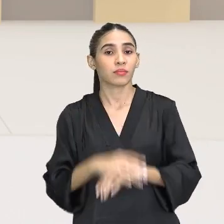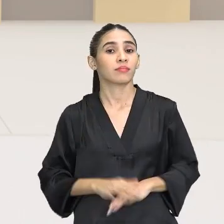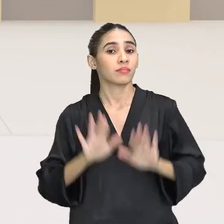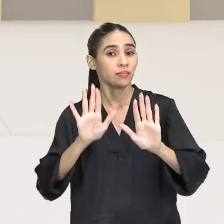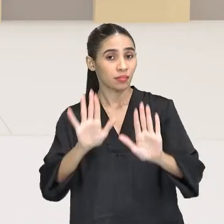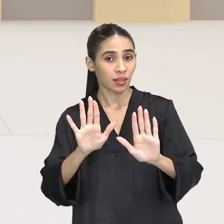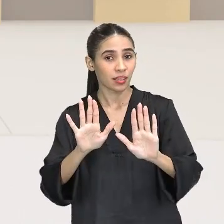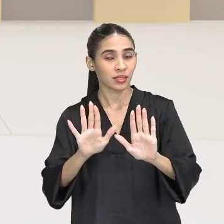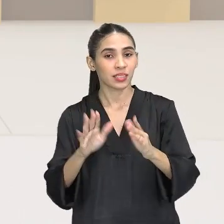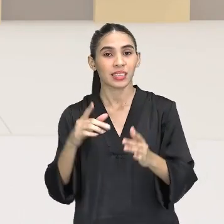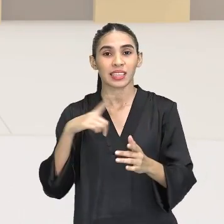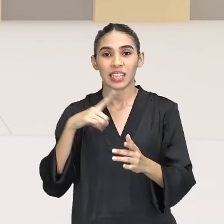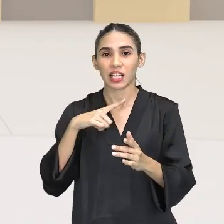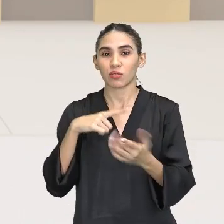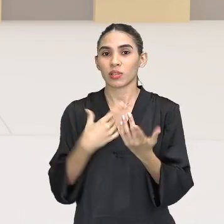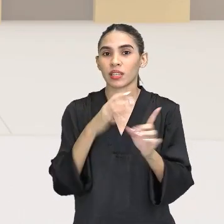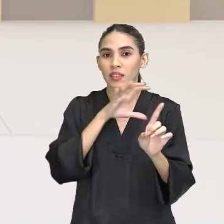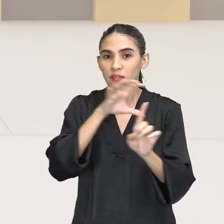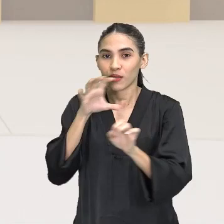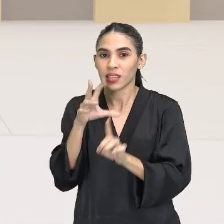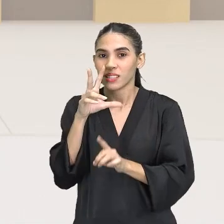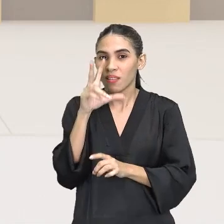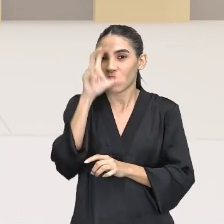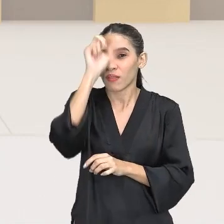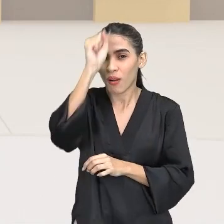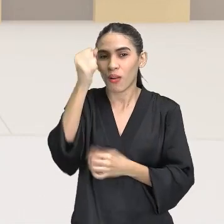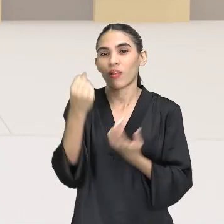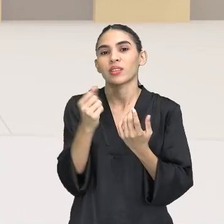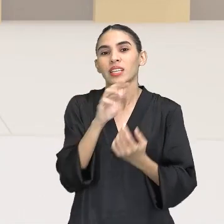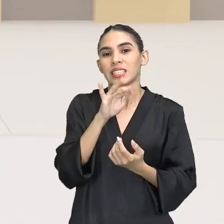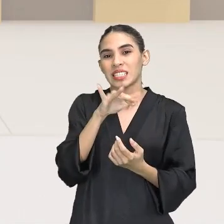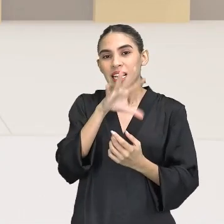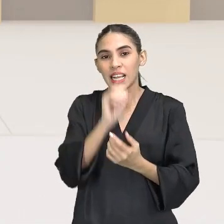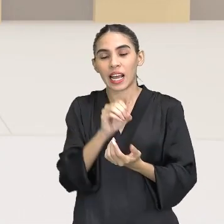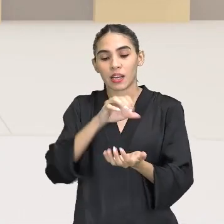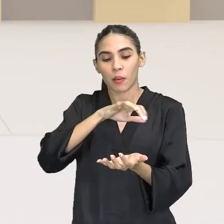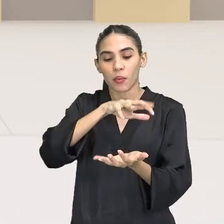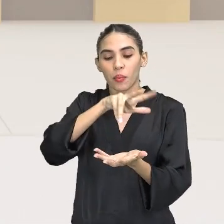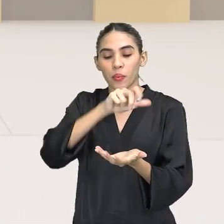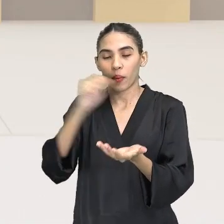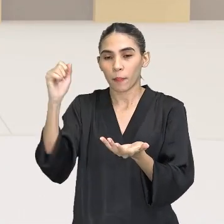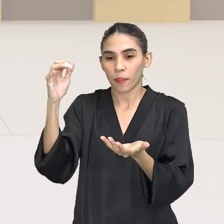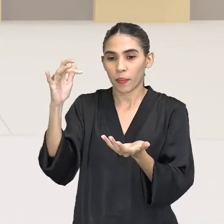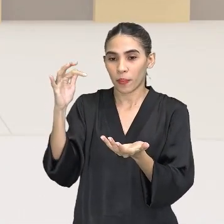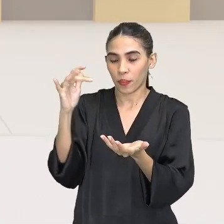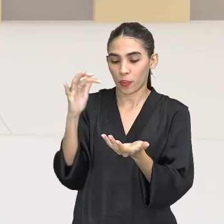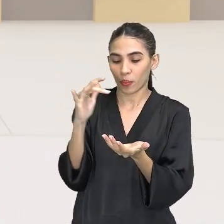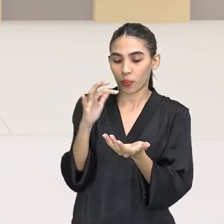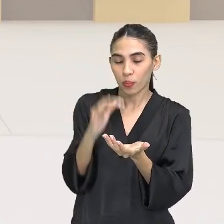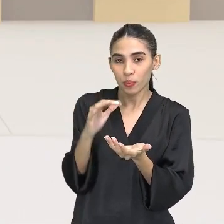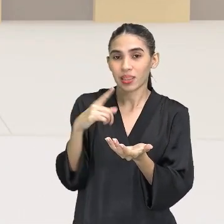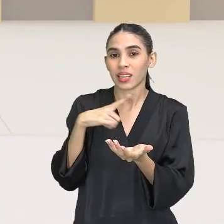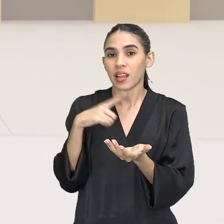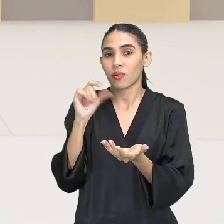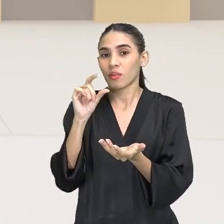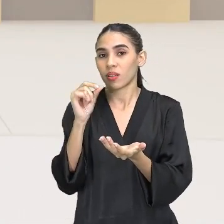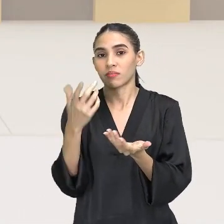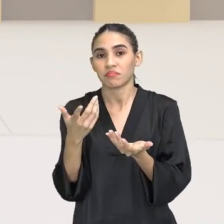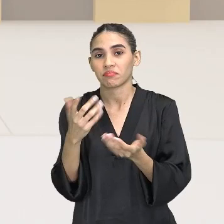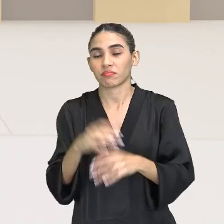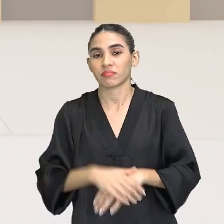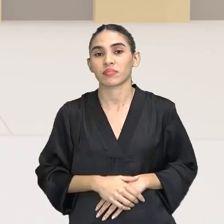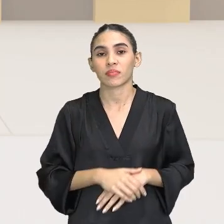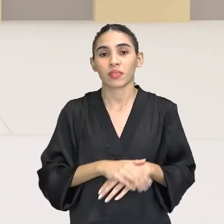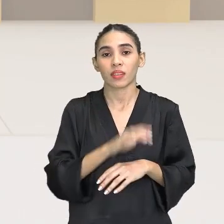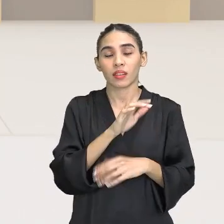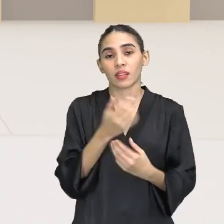que com a intensificação ali desses gases, né, que vão sendo lançados na atmosfera, a gente tem ali o